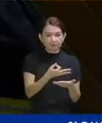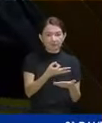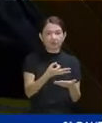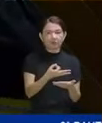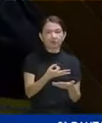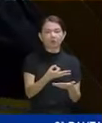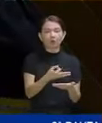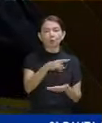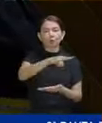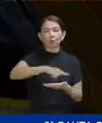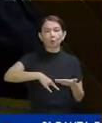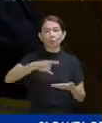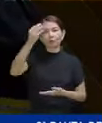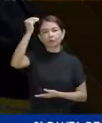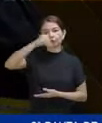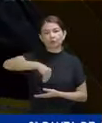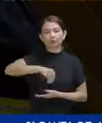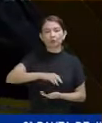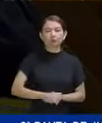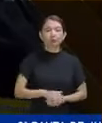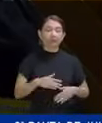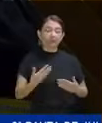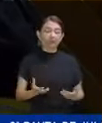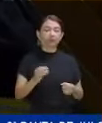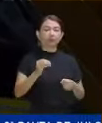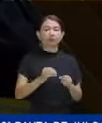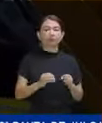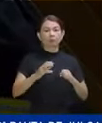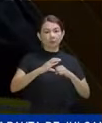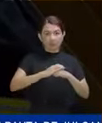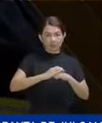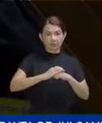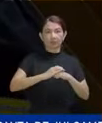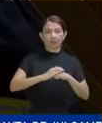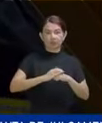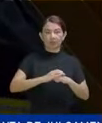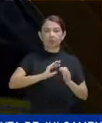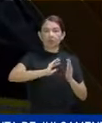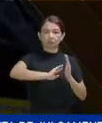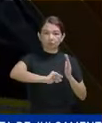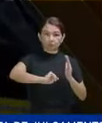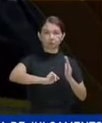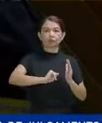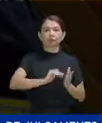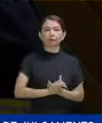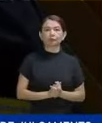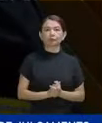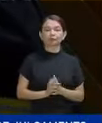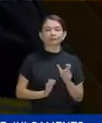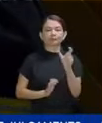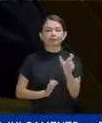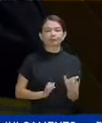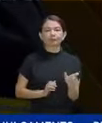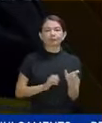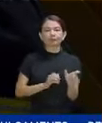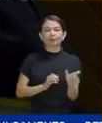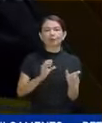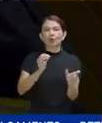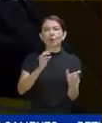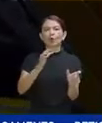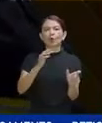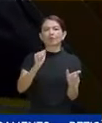Segundo a querelante, o TRE do Amapá excluiu do polo passivo da demanda executória o senhor Otávio